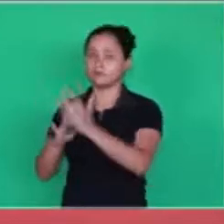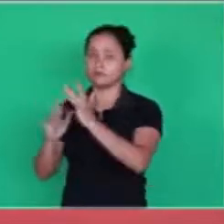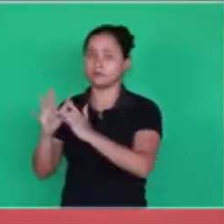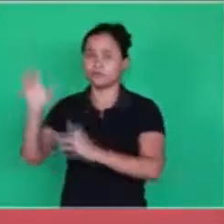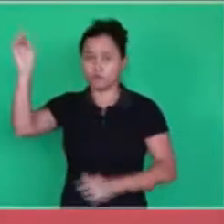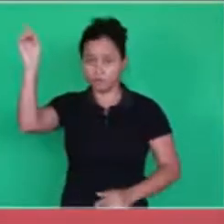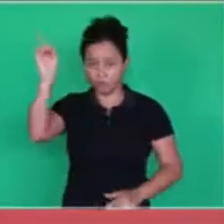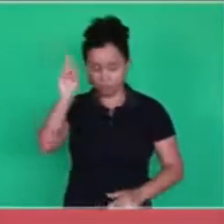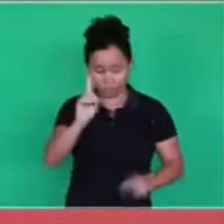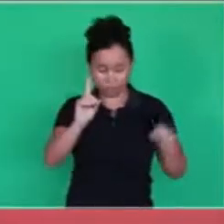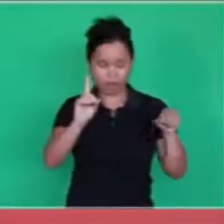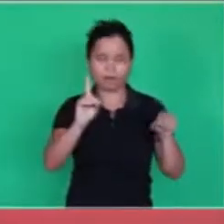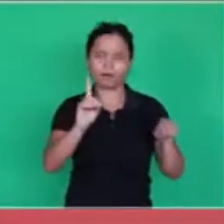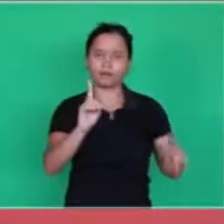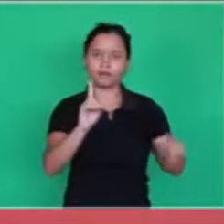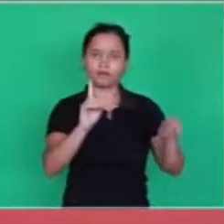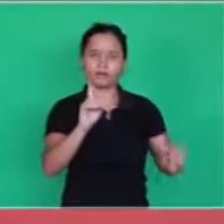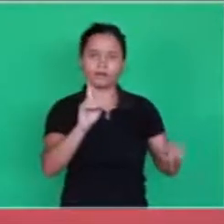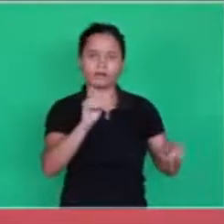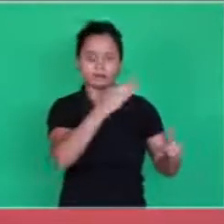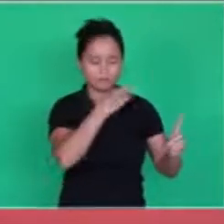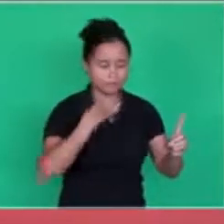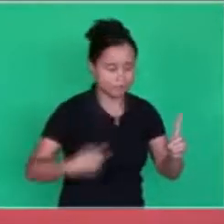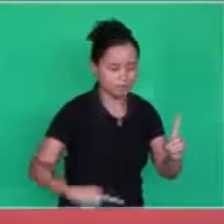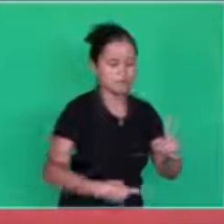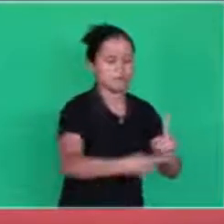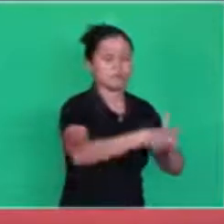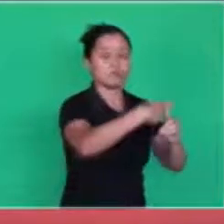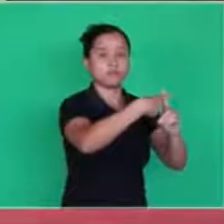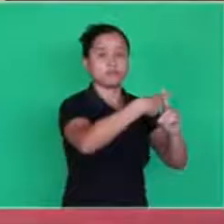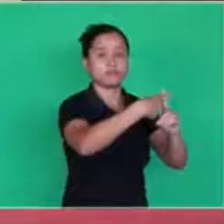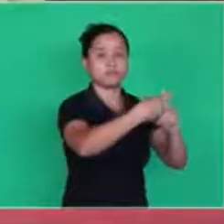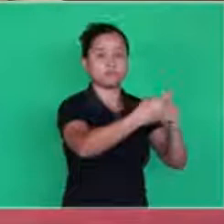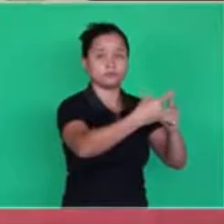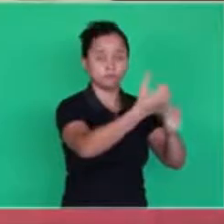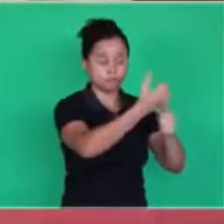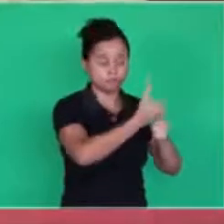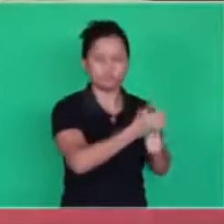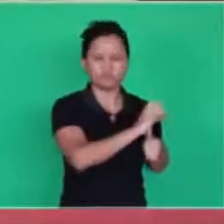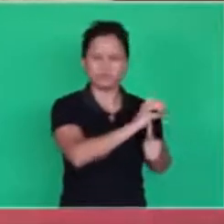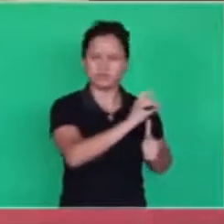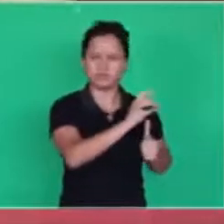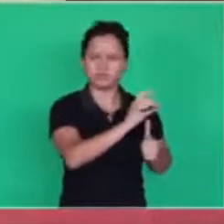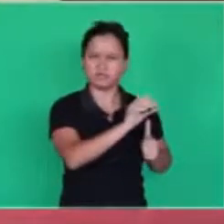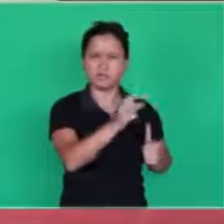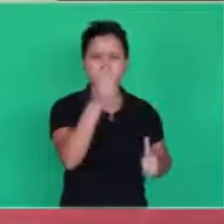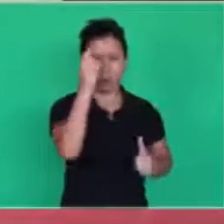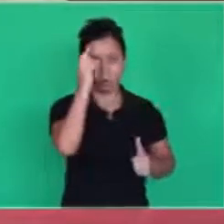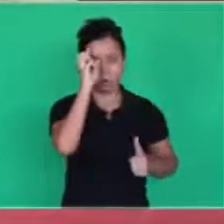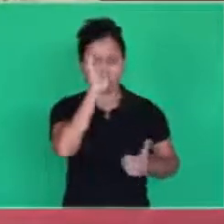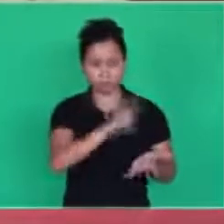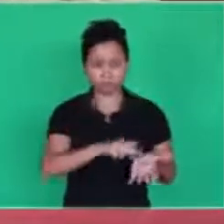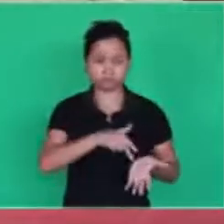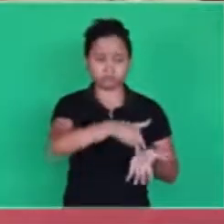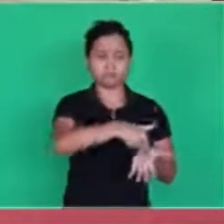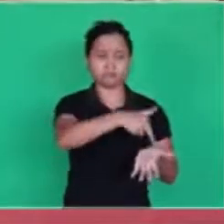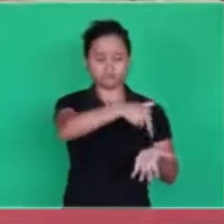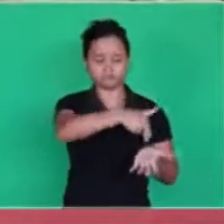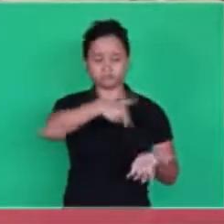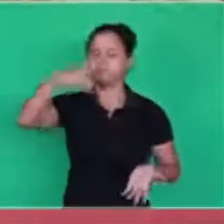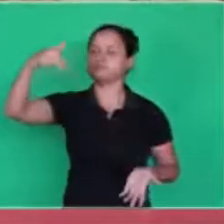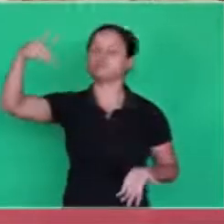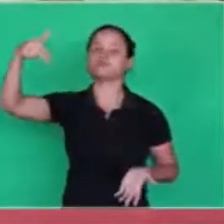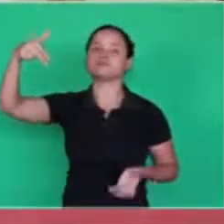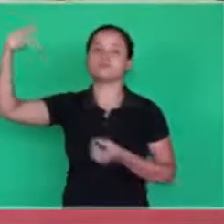aqui. Irmãos, estão entendendo? Então a ressurreição dele é o que importa. Na sua ressurreição, a sabedoria